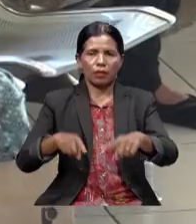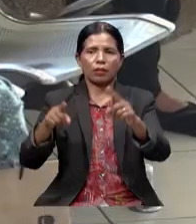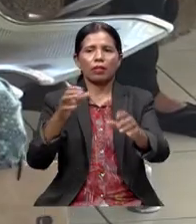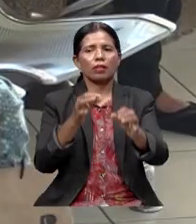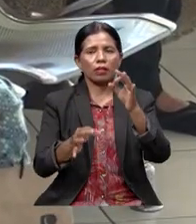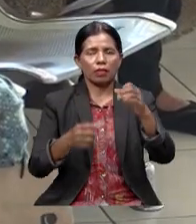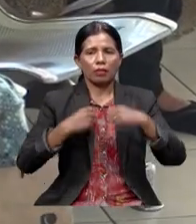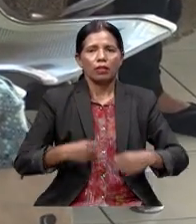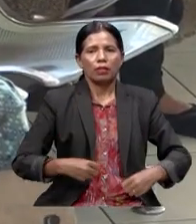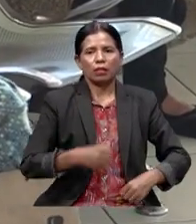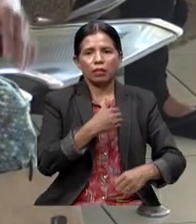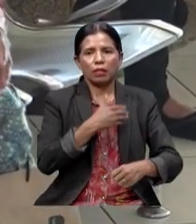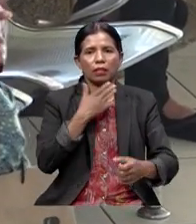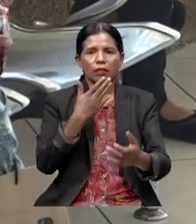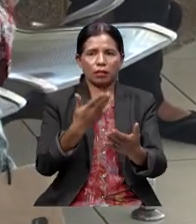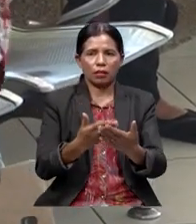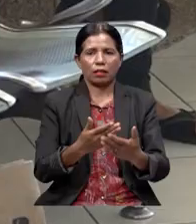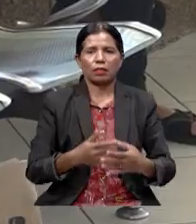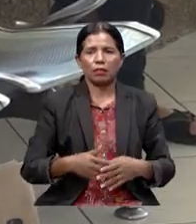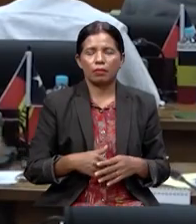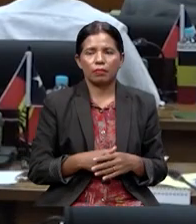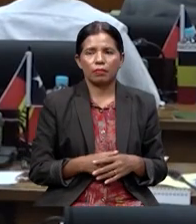que a saúde se dá recupera.